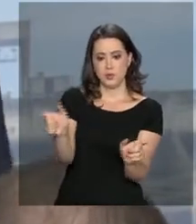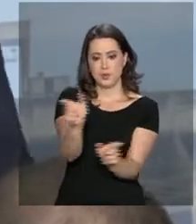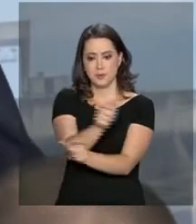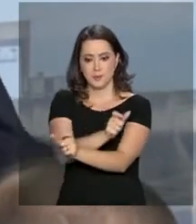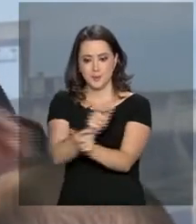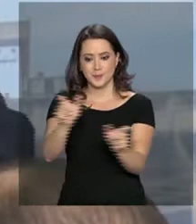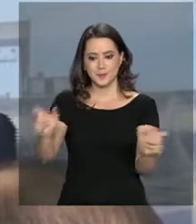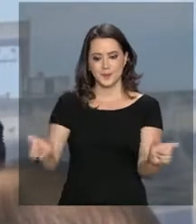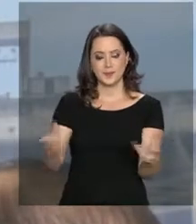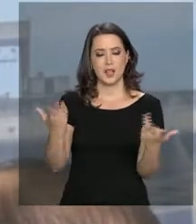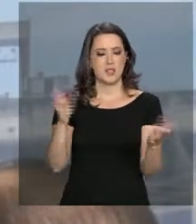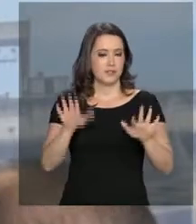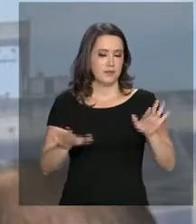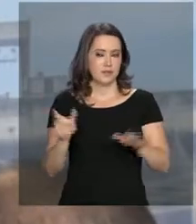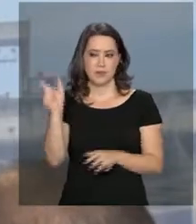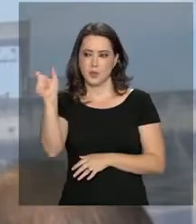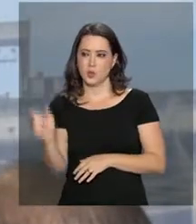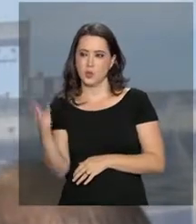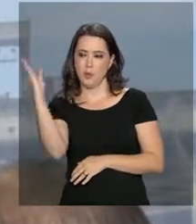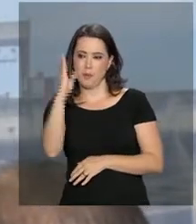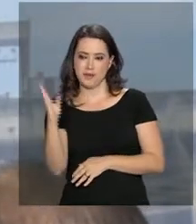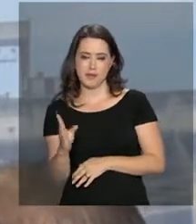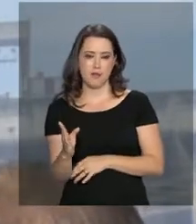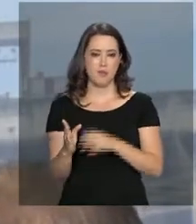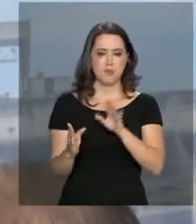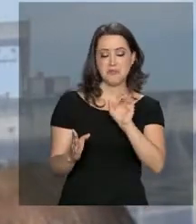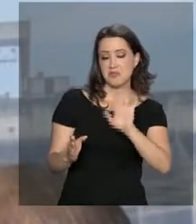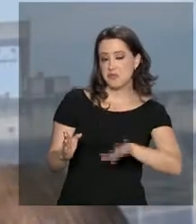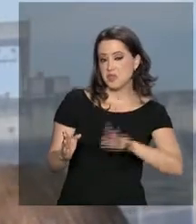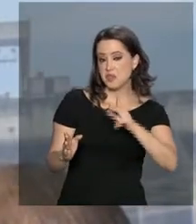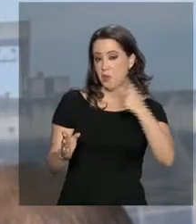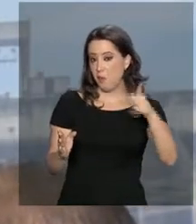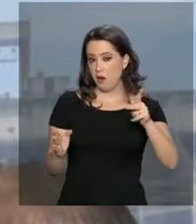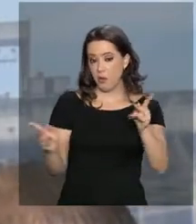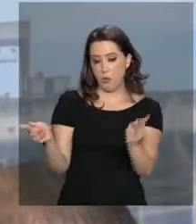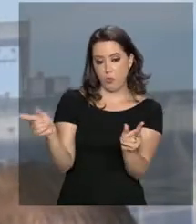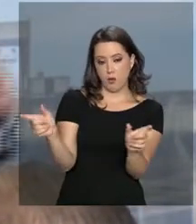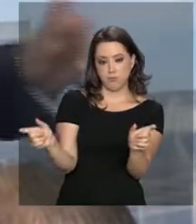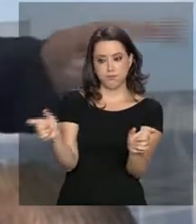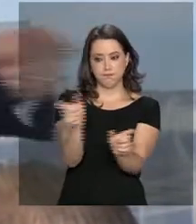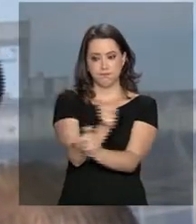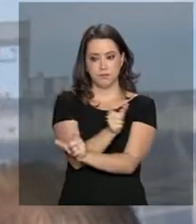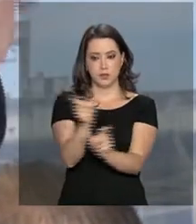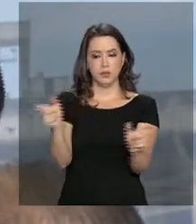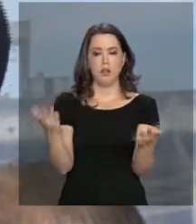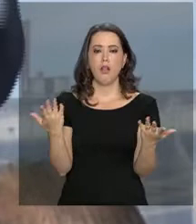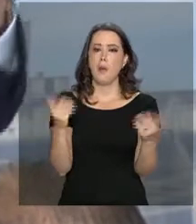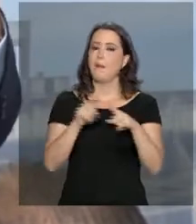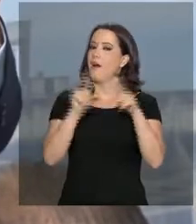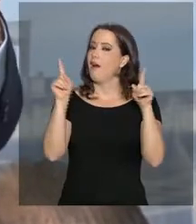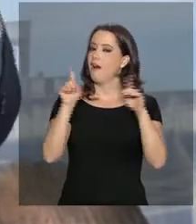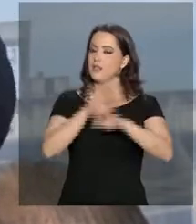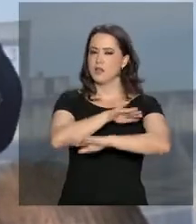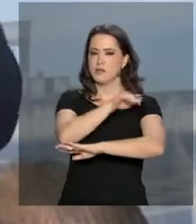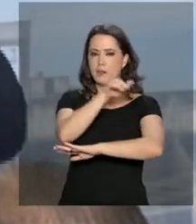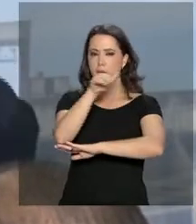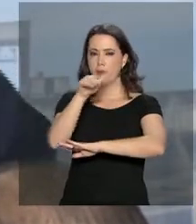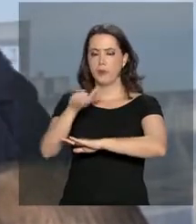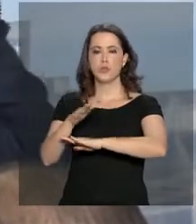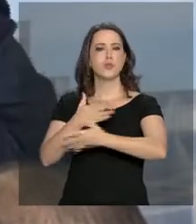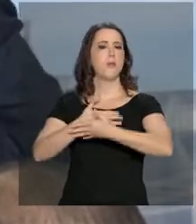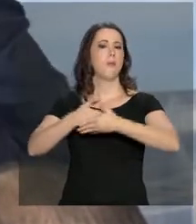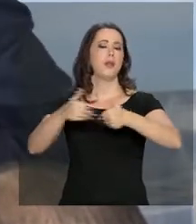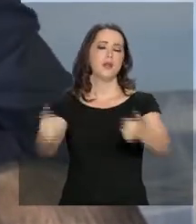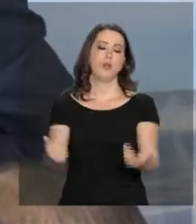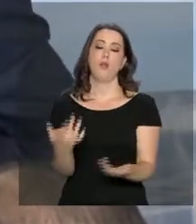no Brasil, ora brasileiros no Paraguai, mas eu creio que esta ponte, na verdade, trará uma mobilidade maior,